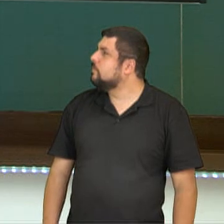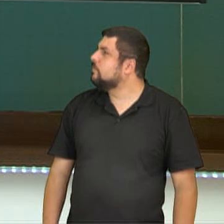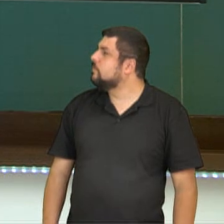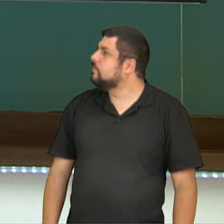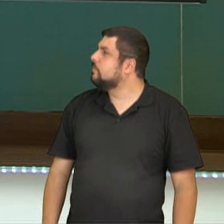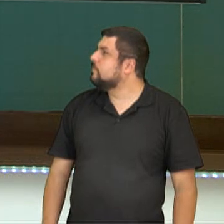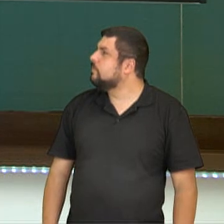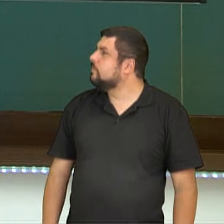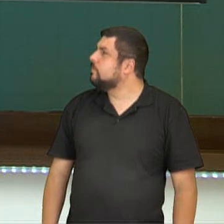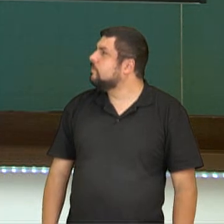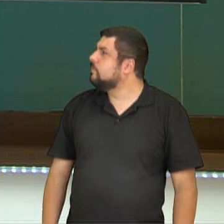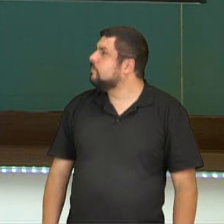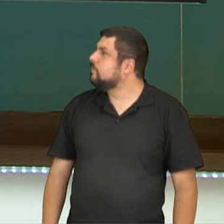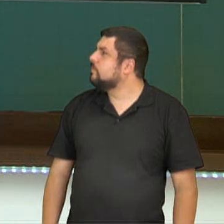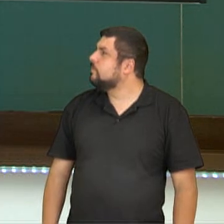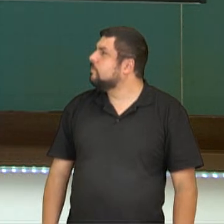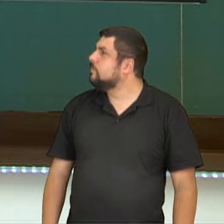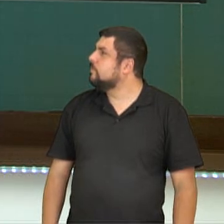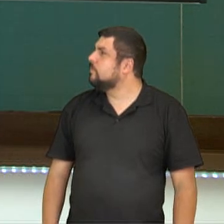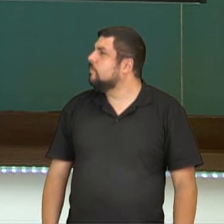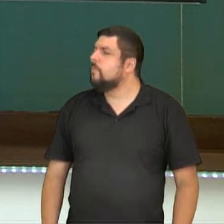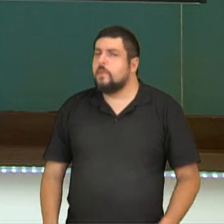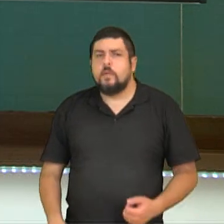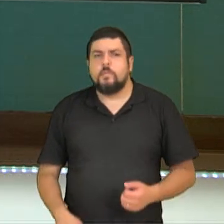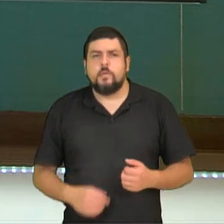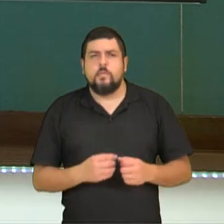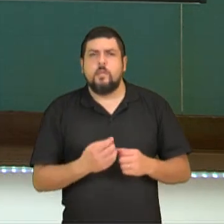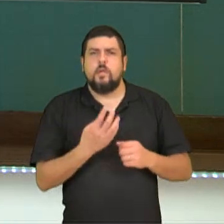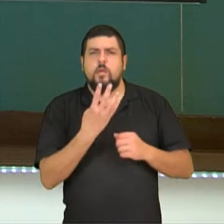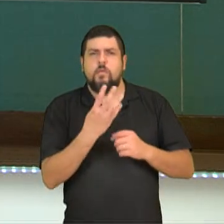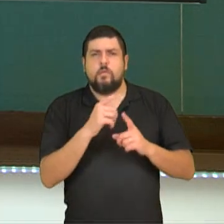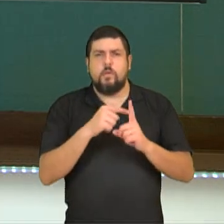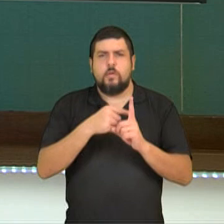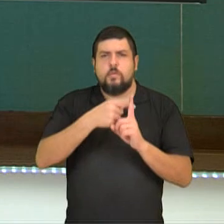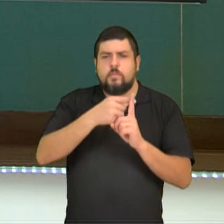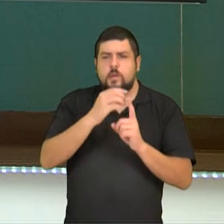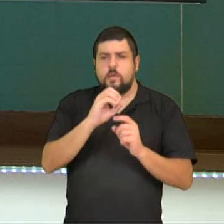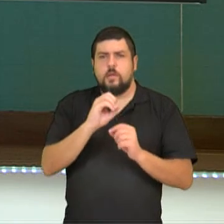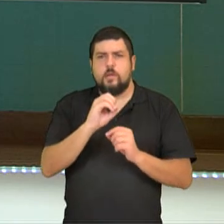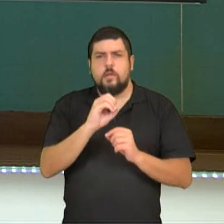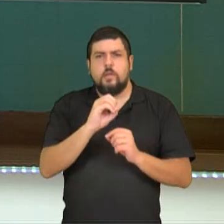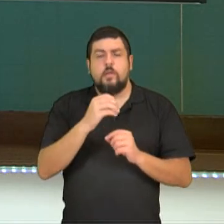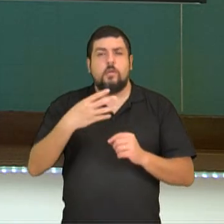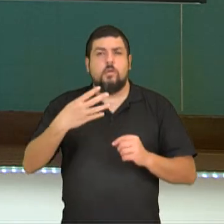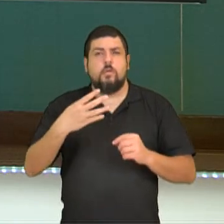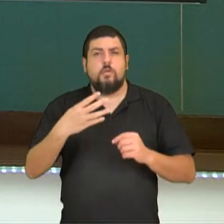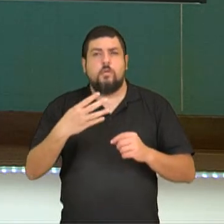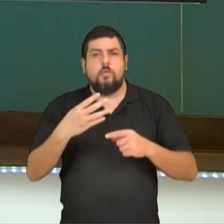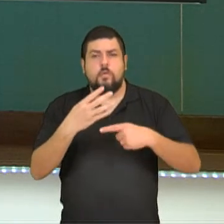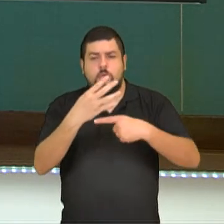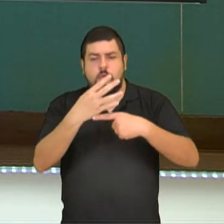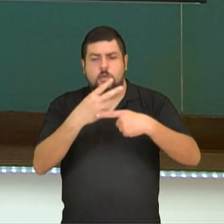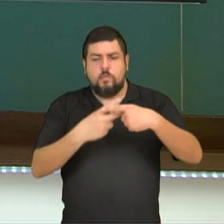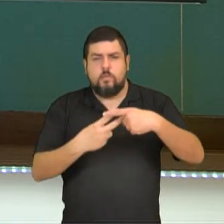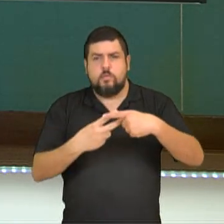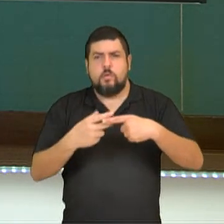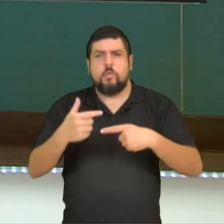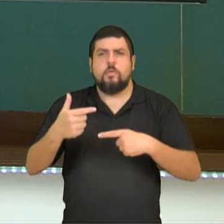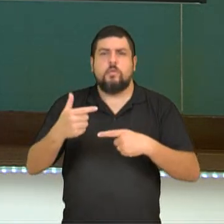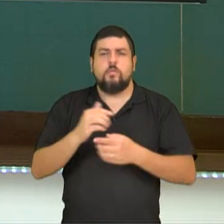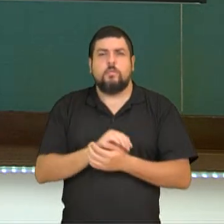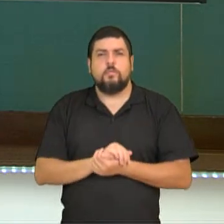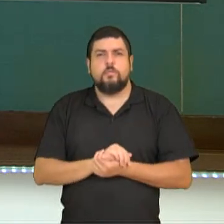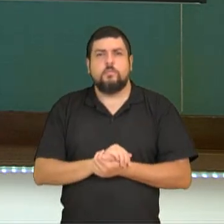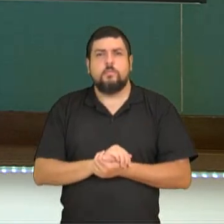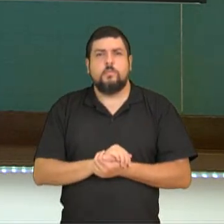0 divididos por 2. Então, vai ficar 4 mais 0 é 4 divididos por 2, 2. 4 menos 0, 4 dividido por 2 é